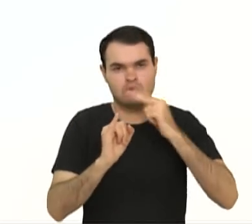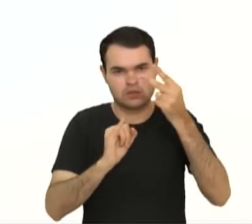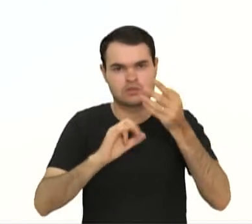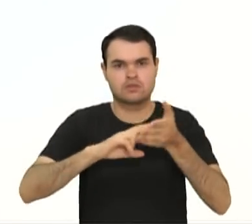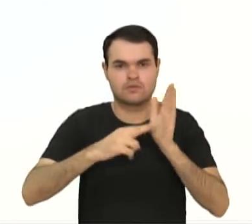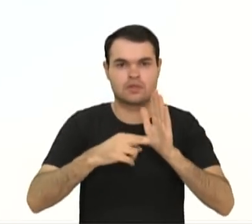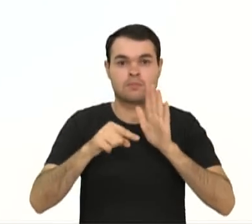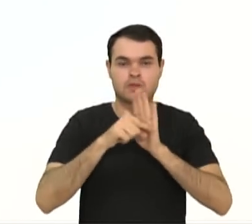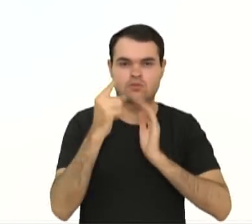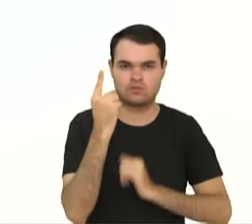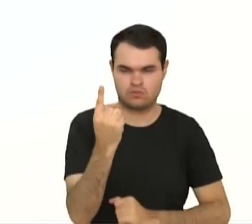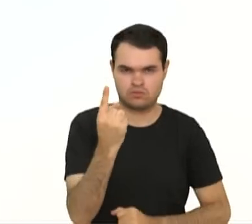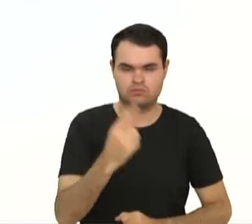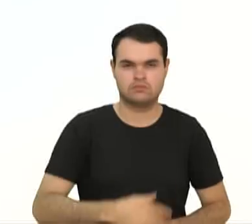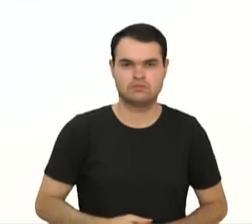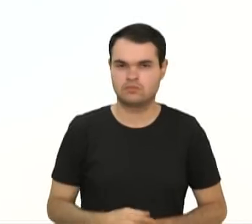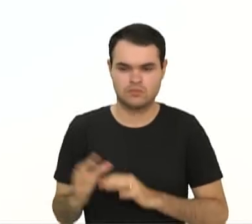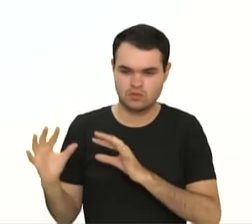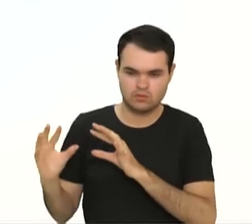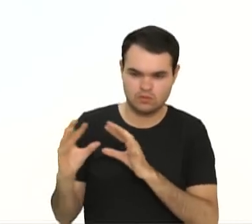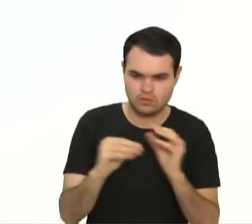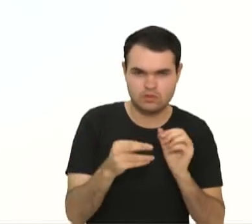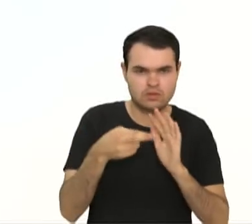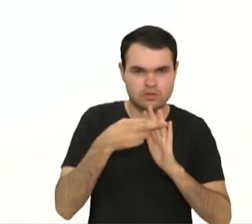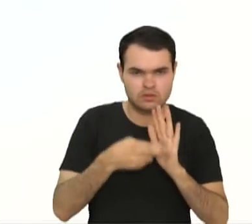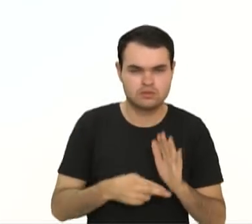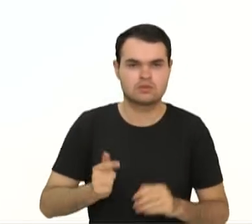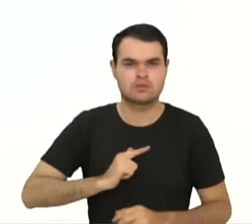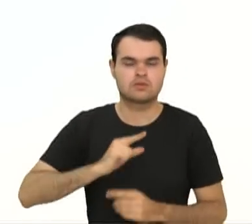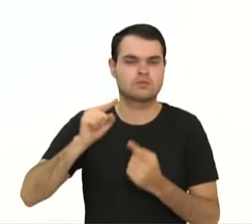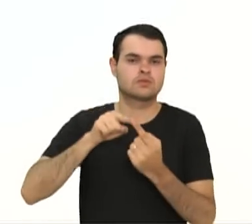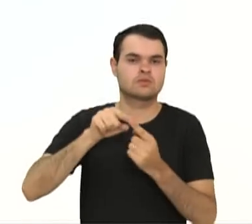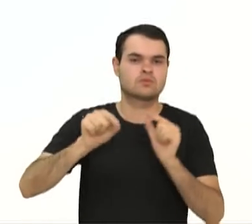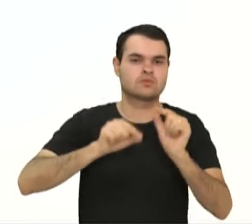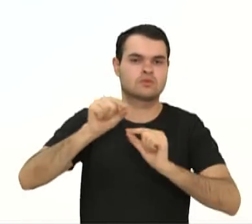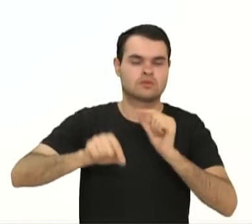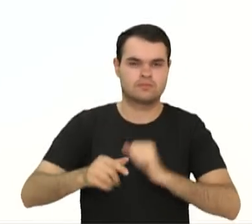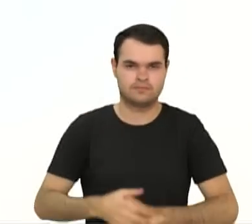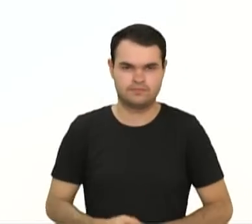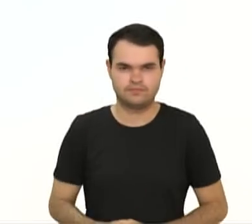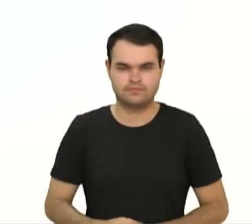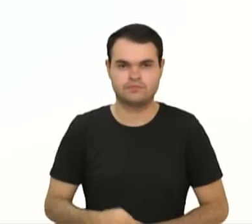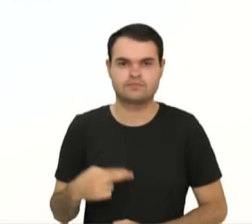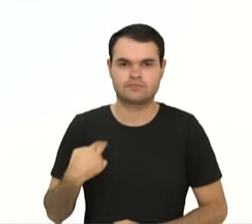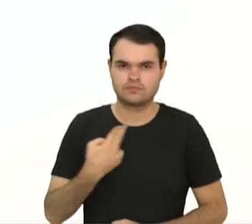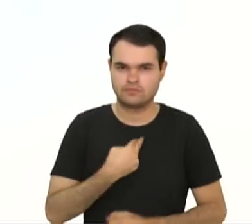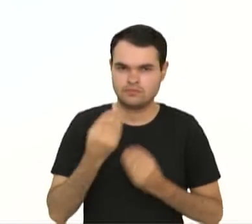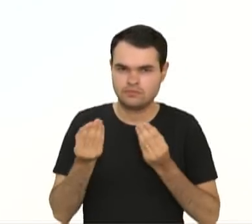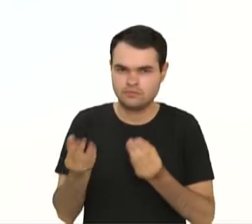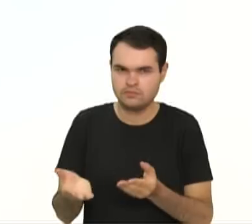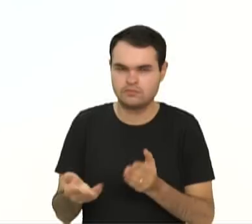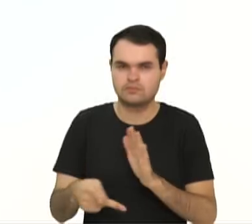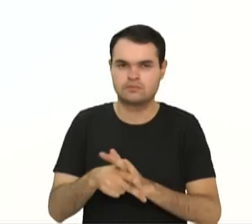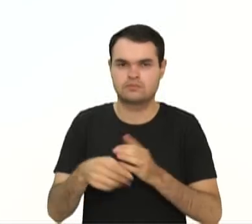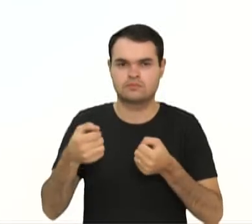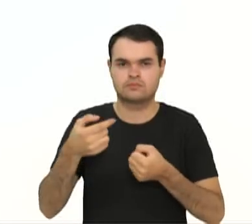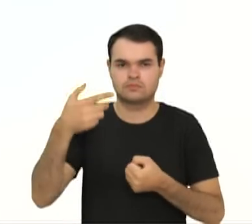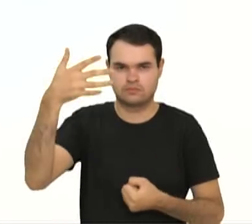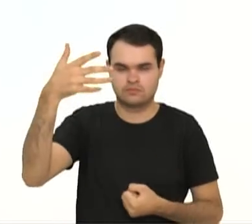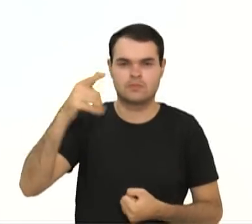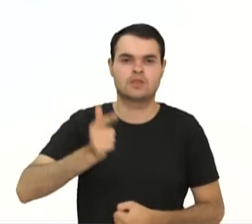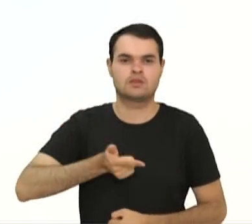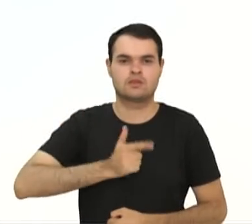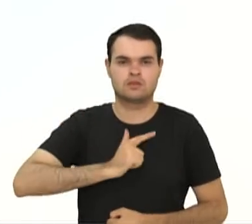igual a menos 1. Todas essas propriedades tinham o objetivo do quê, gente? Da gente aplicar potência quando